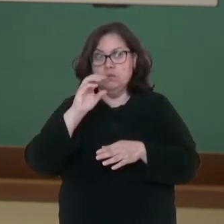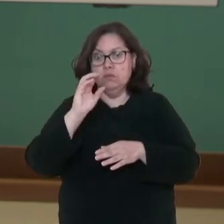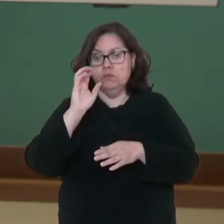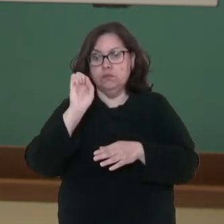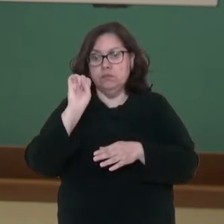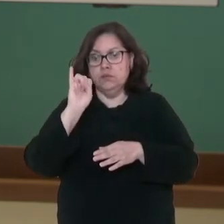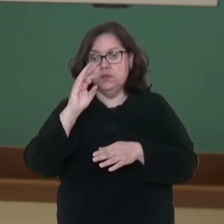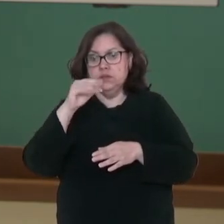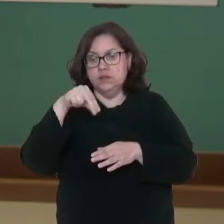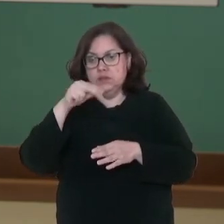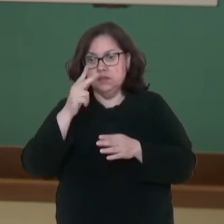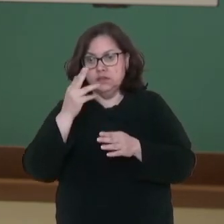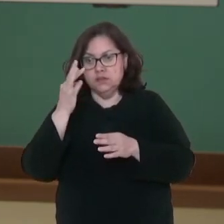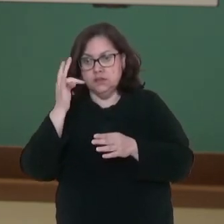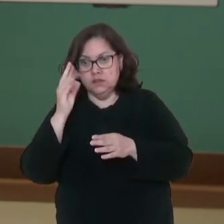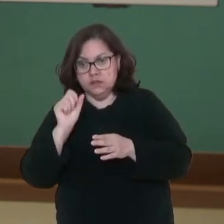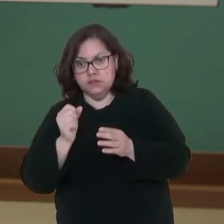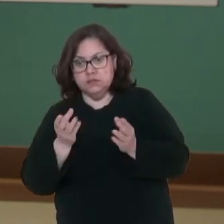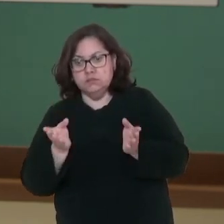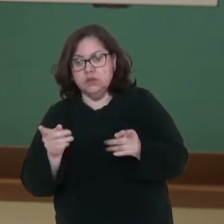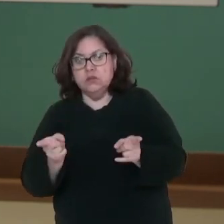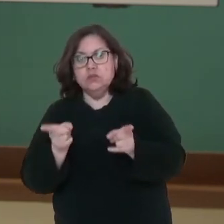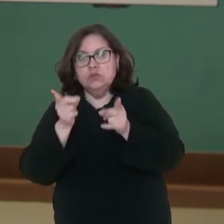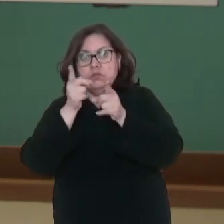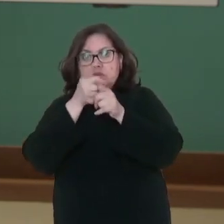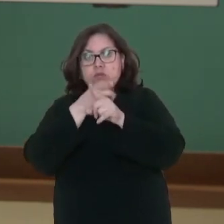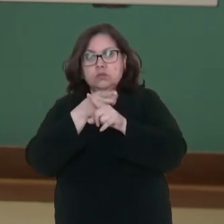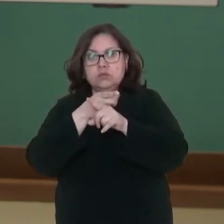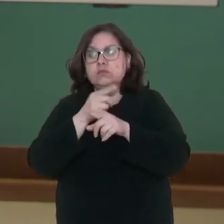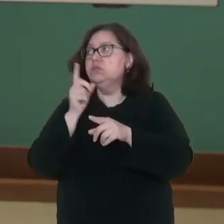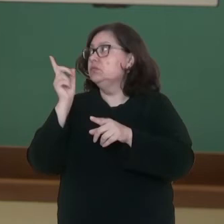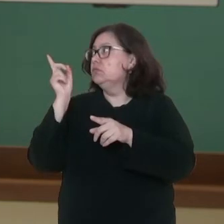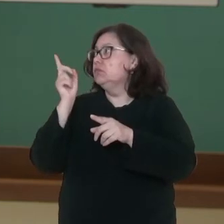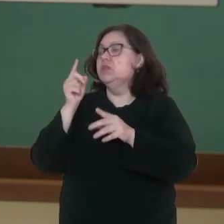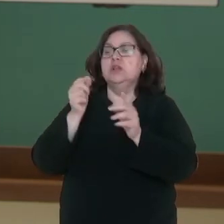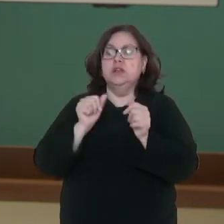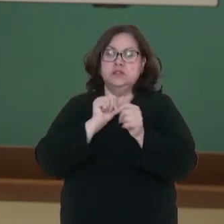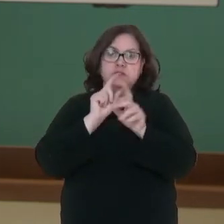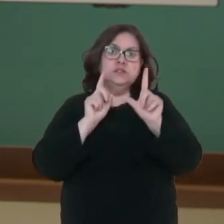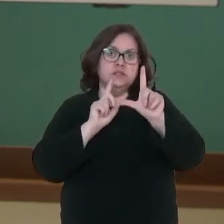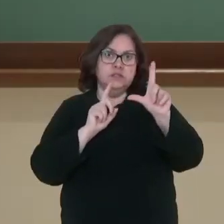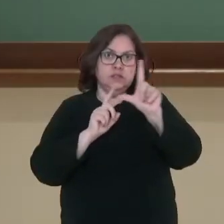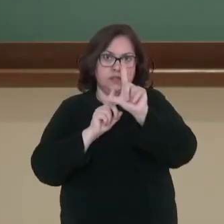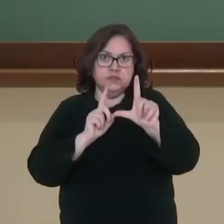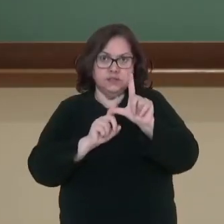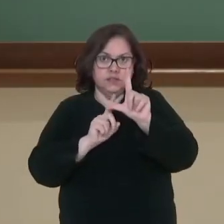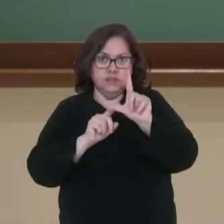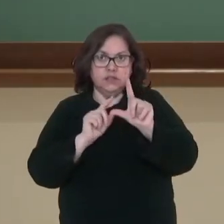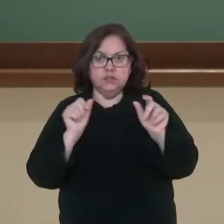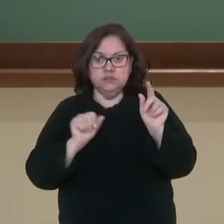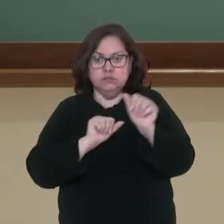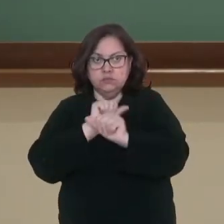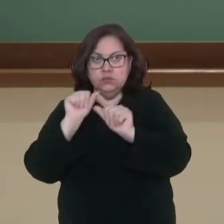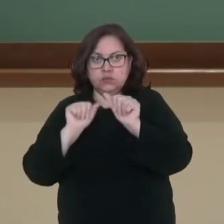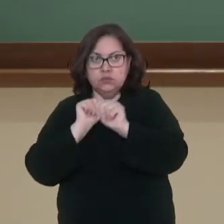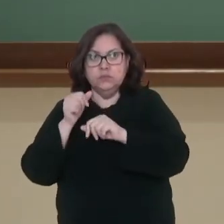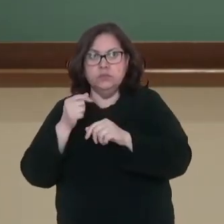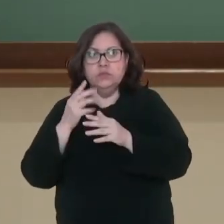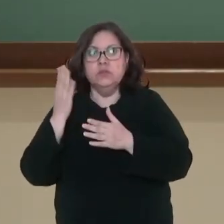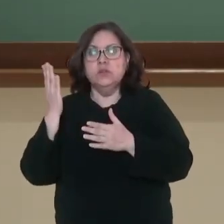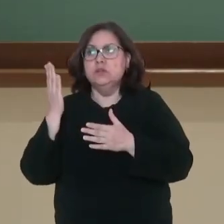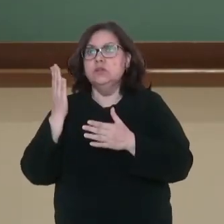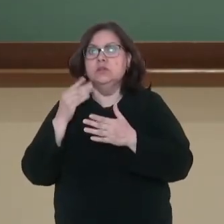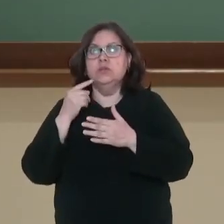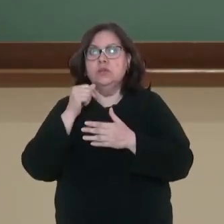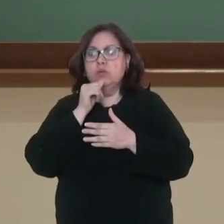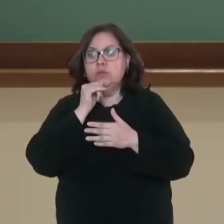ó. Dominante recessivo e ali do jeito original como estava ali no início, tá? Então